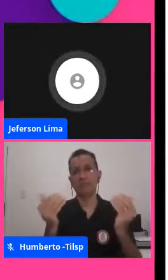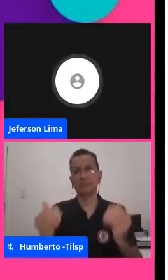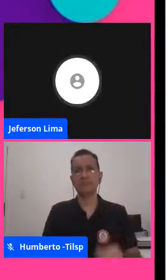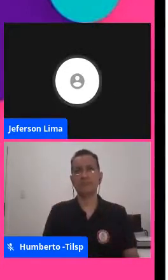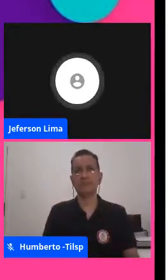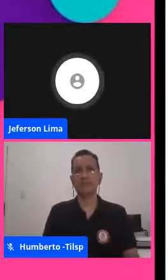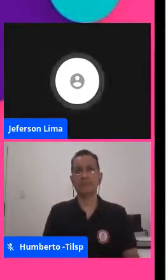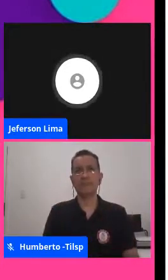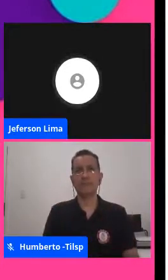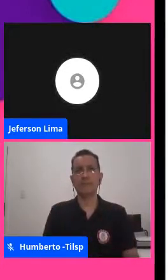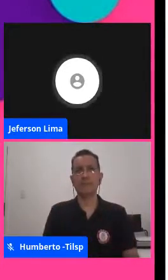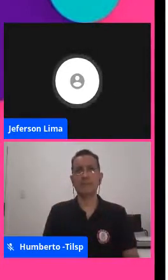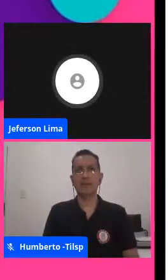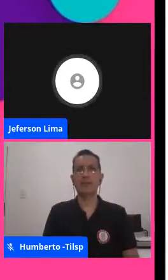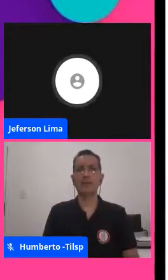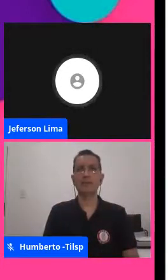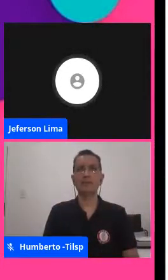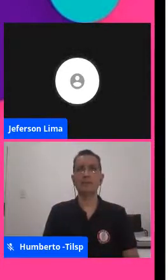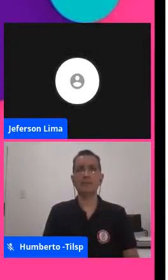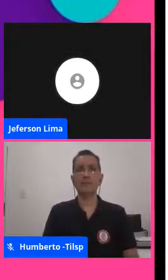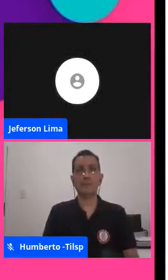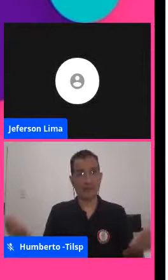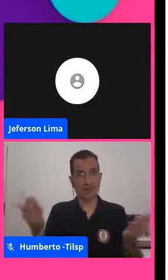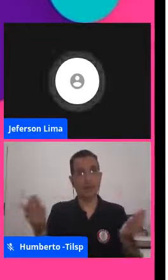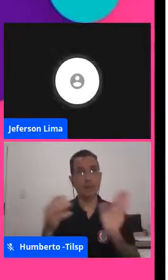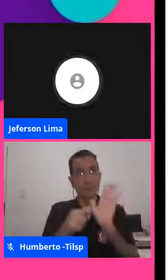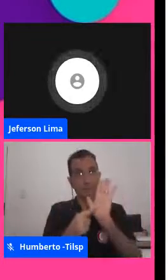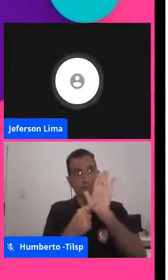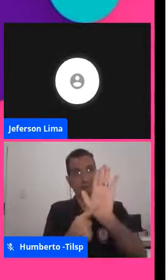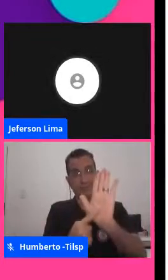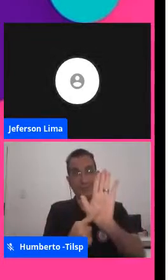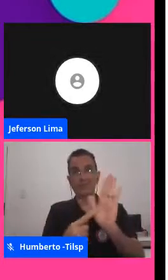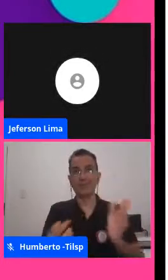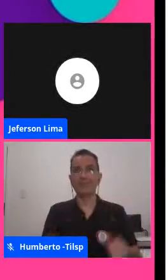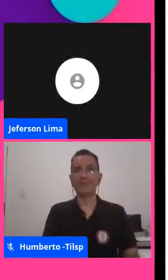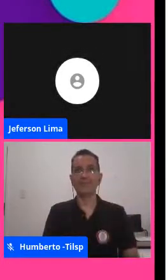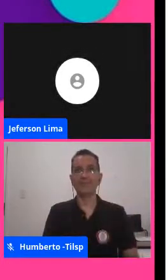faixas gratuitas bem interessantes. E é isso que a gente quer mostrar aqui, né? Como é que a gente pode